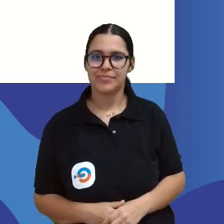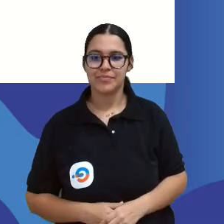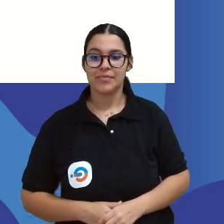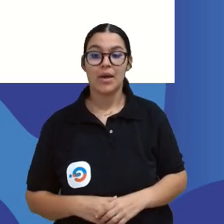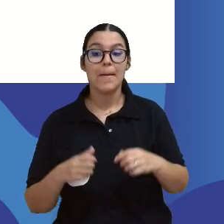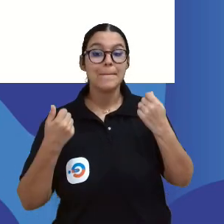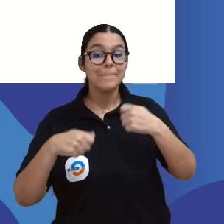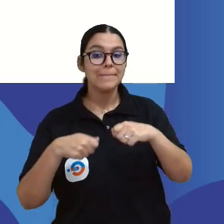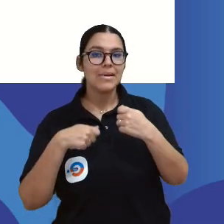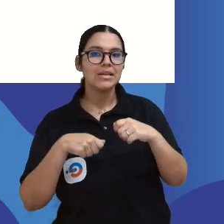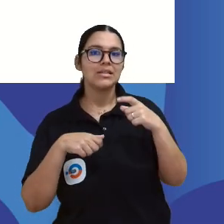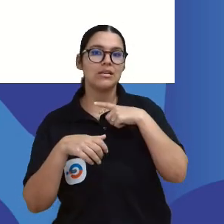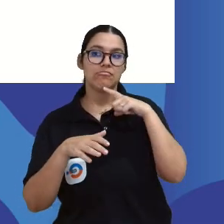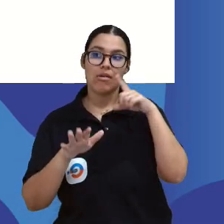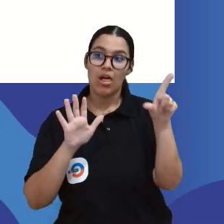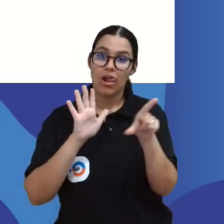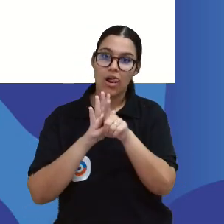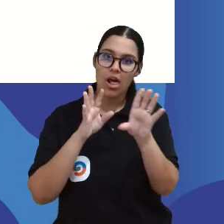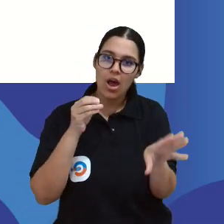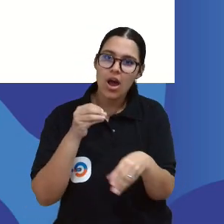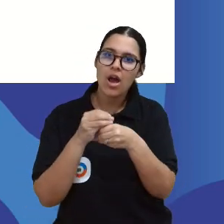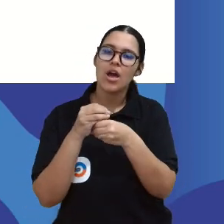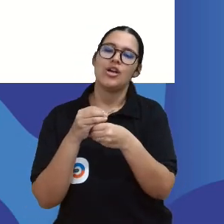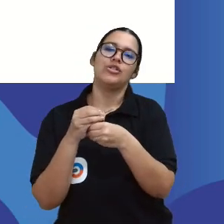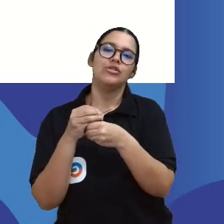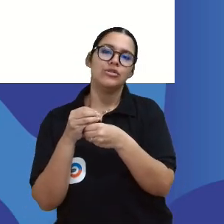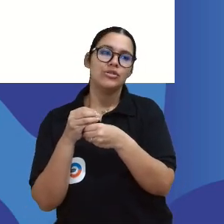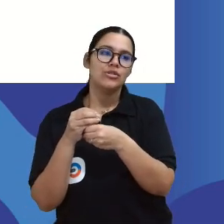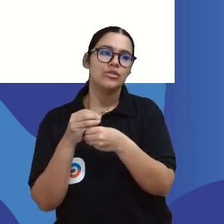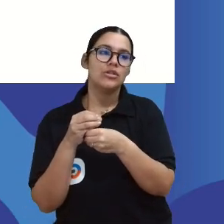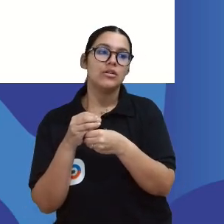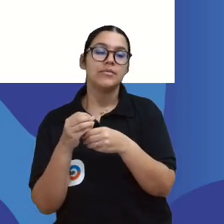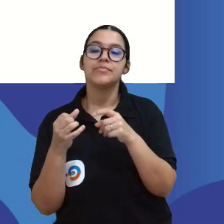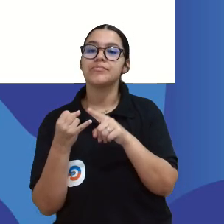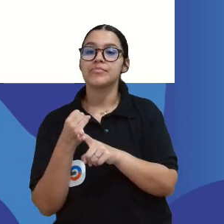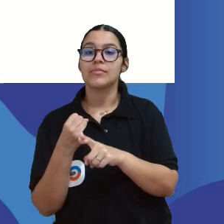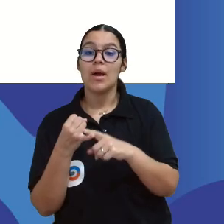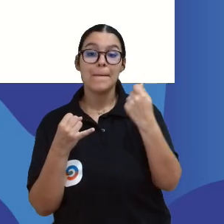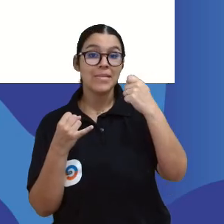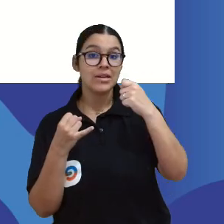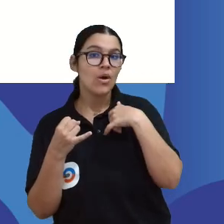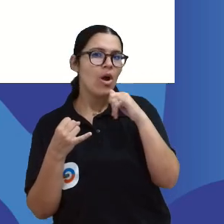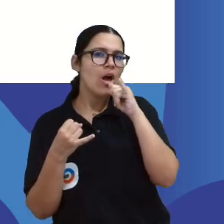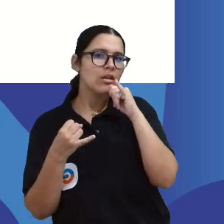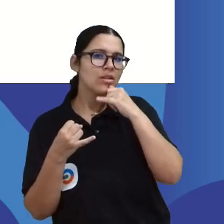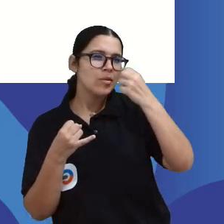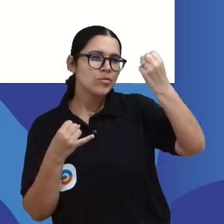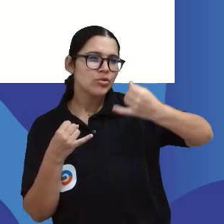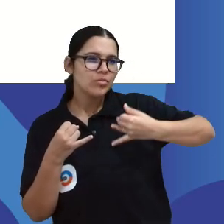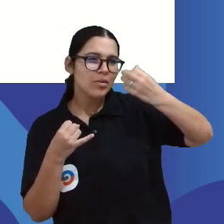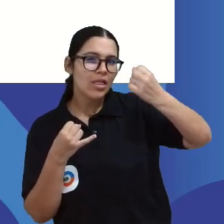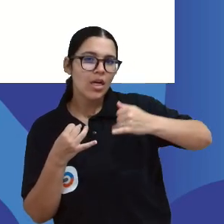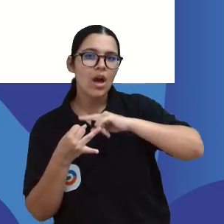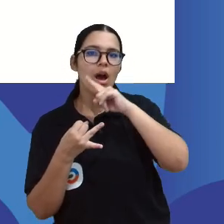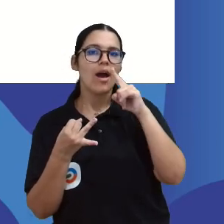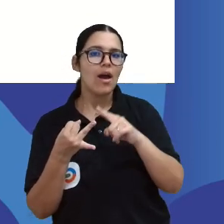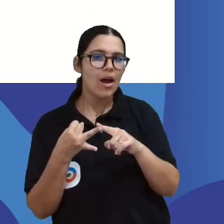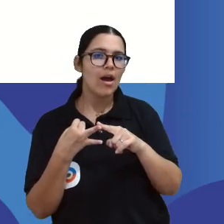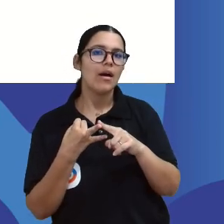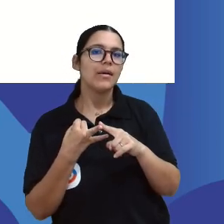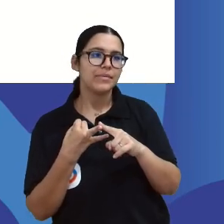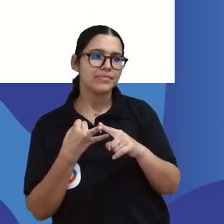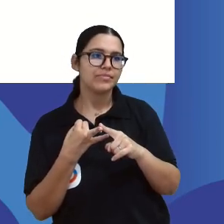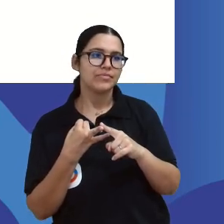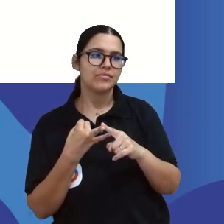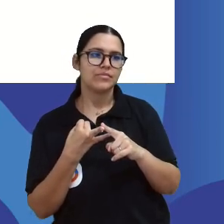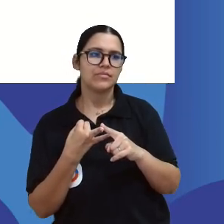Eu preciso colocar leis para provar que é errado. Eu preciso dar exemplos de alguns casos que aconteceram e,